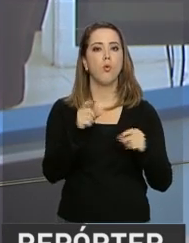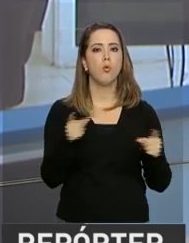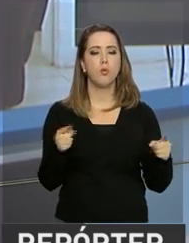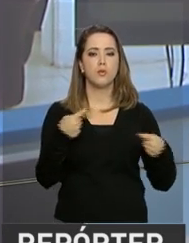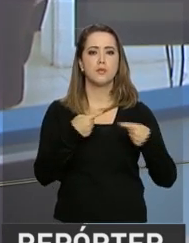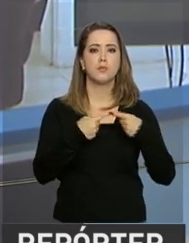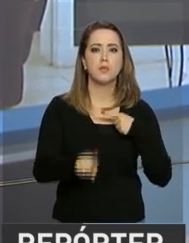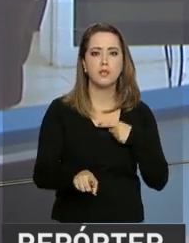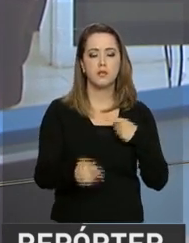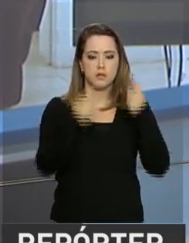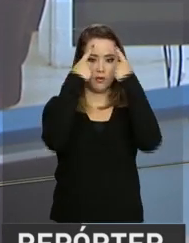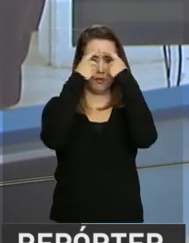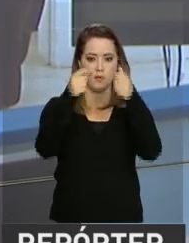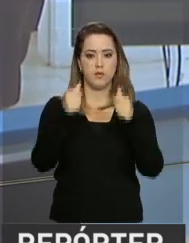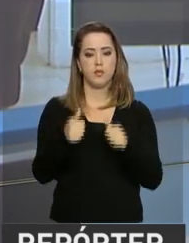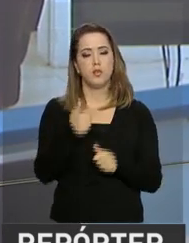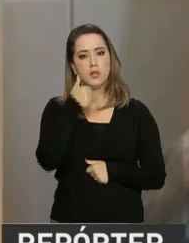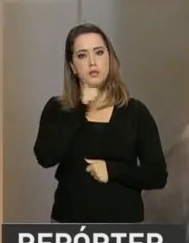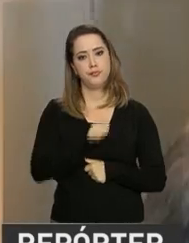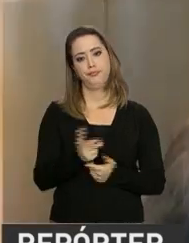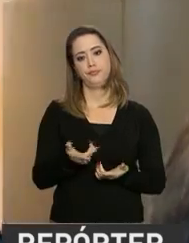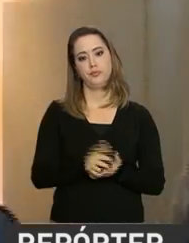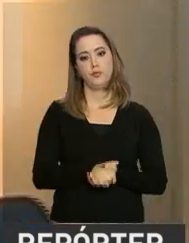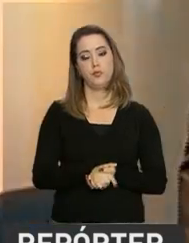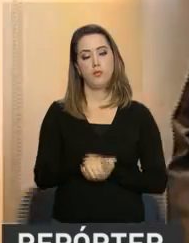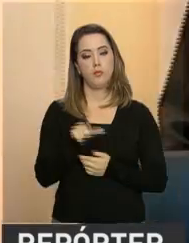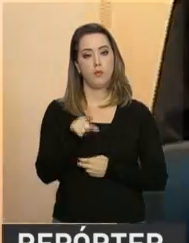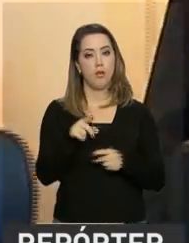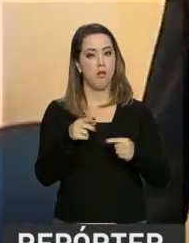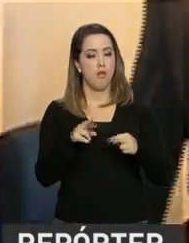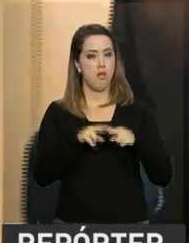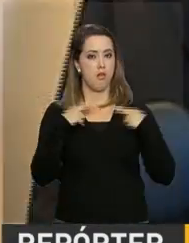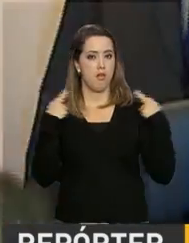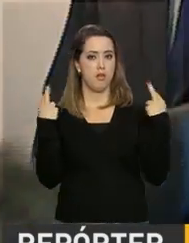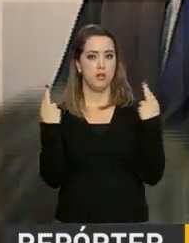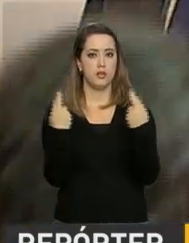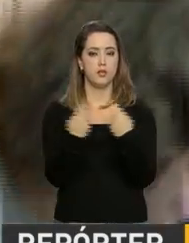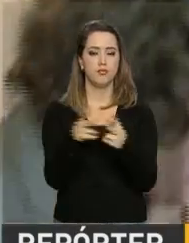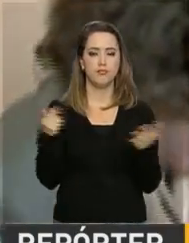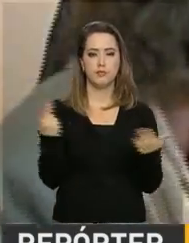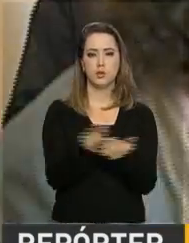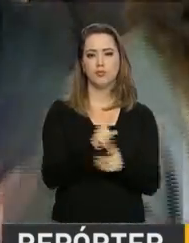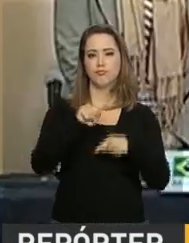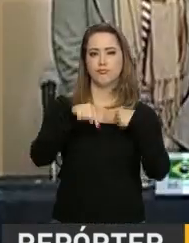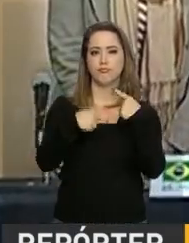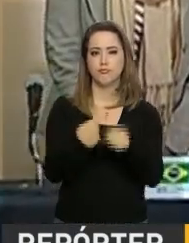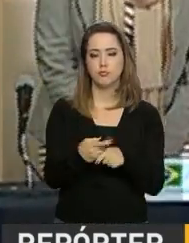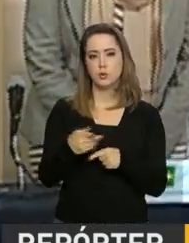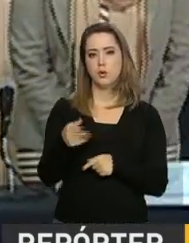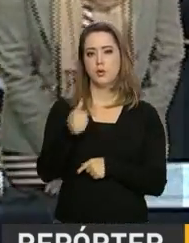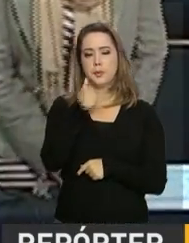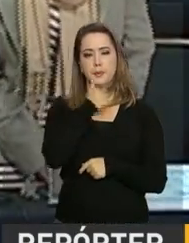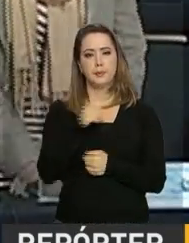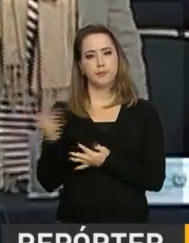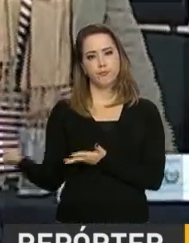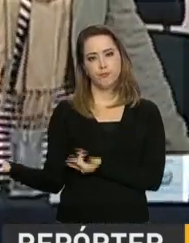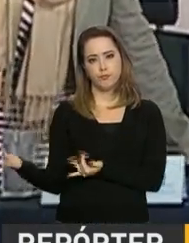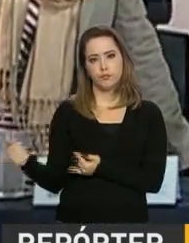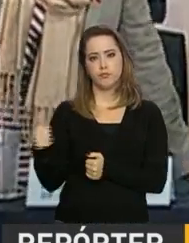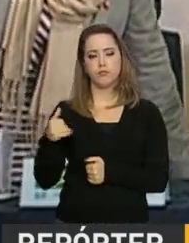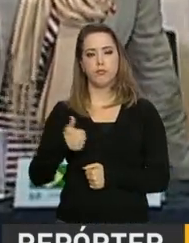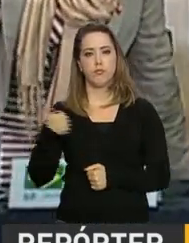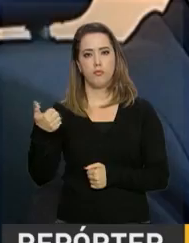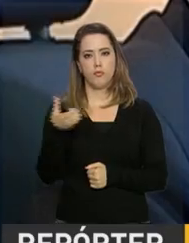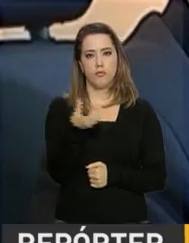violência contra a mulher a reunião ocorreu dias depois que uma adolescente de 16 anos foi